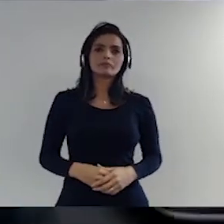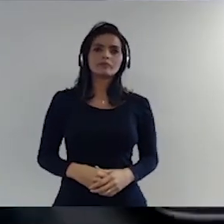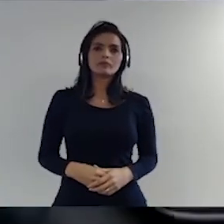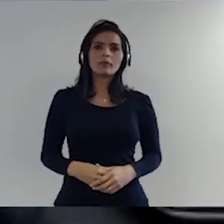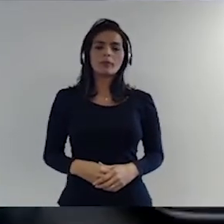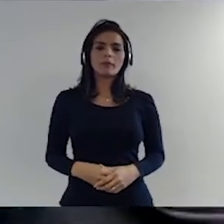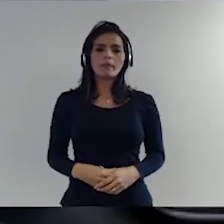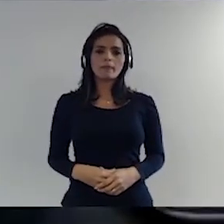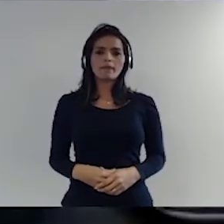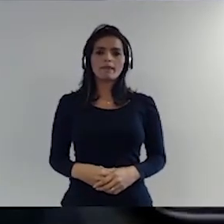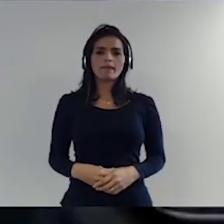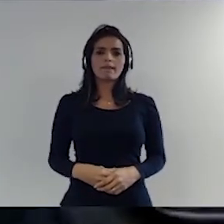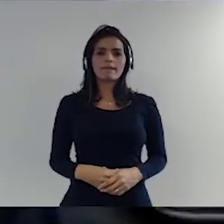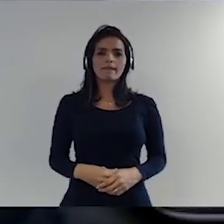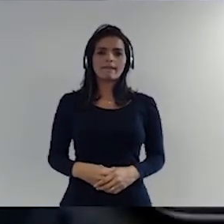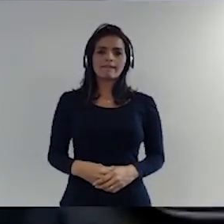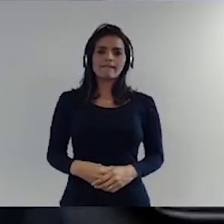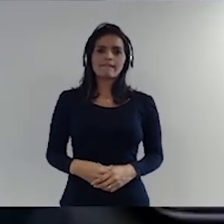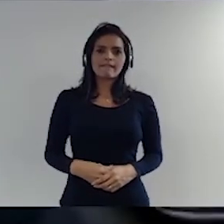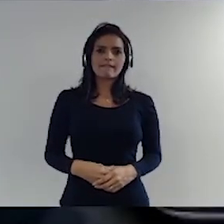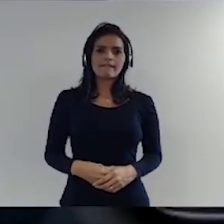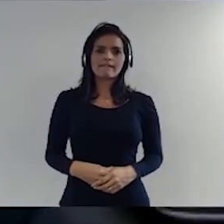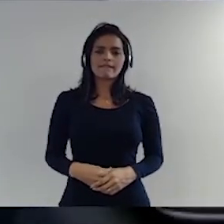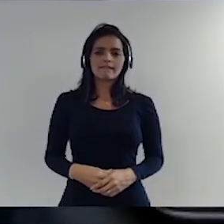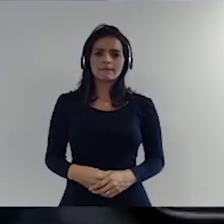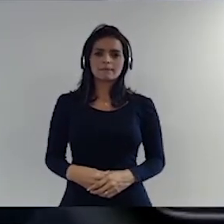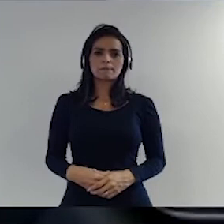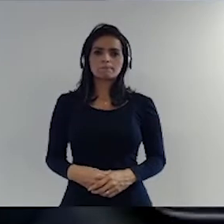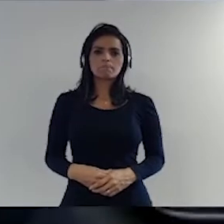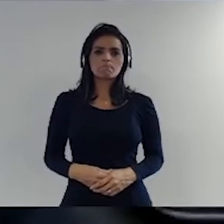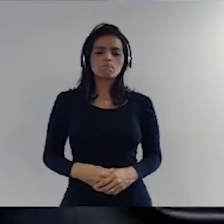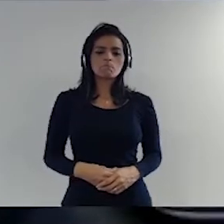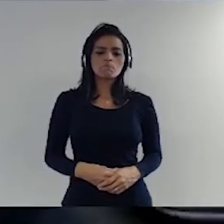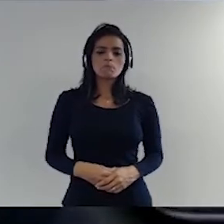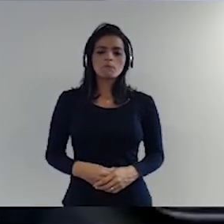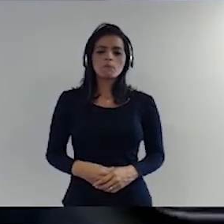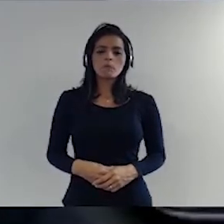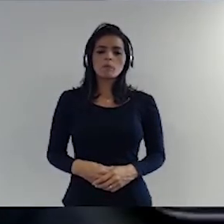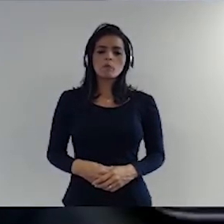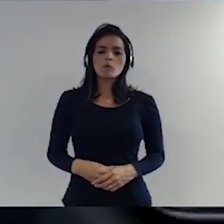nenhum afastamento, nenhum combate ao uso